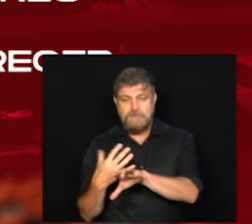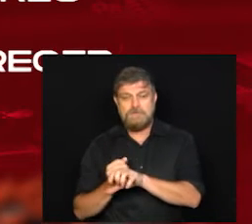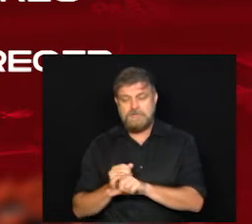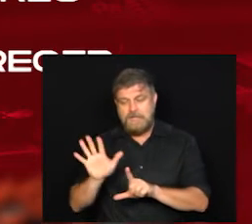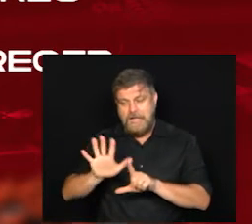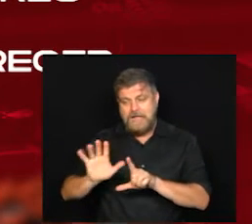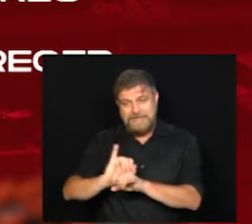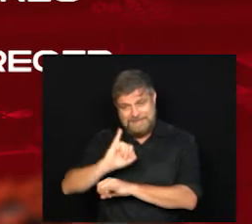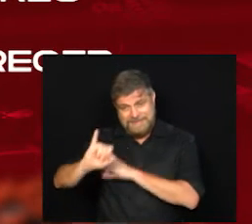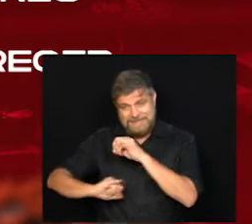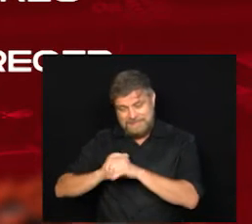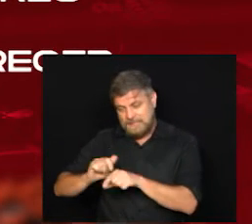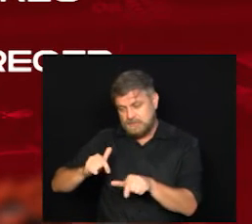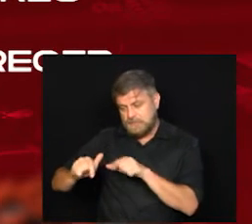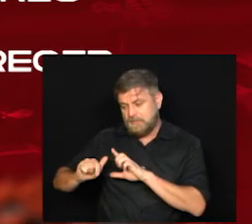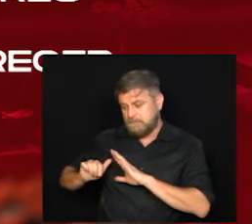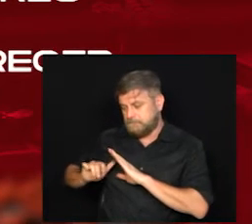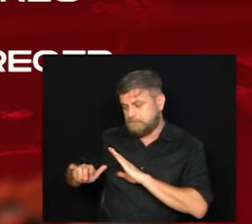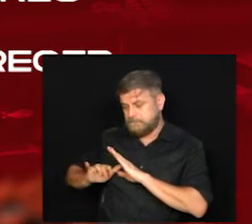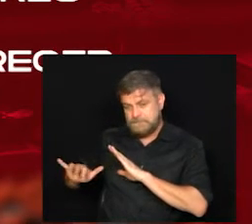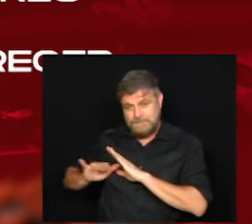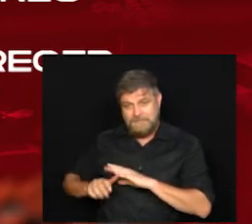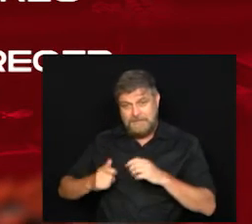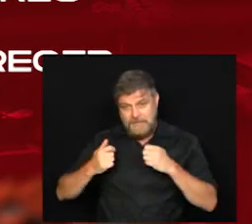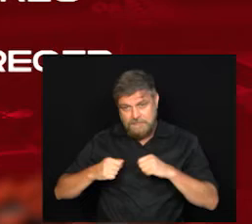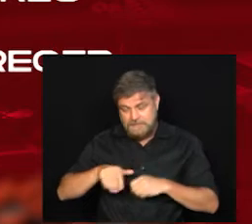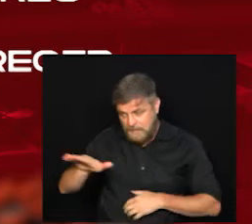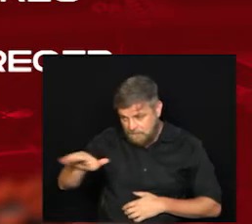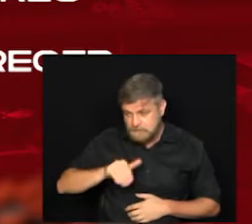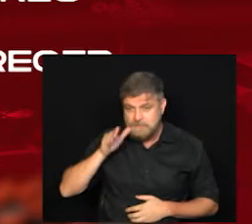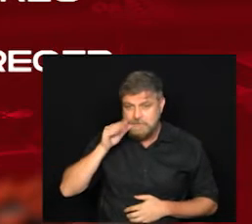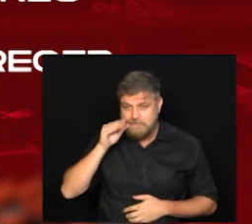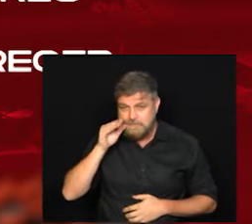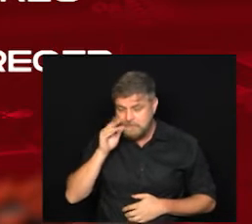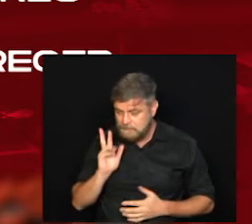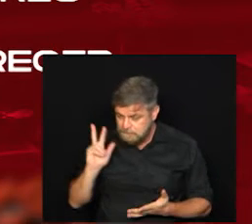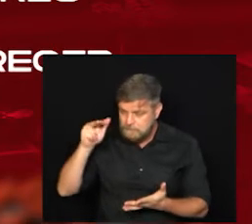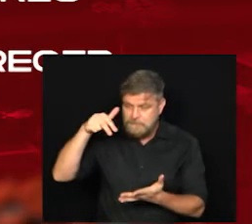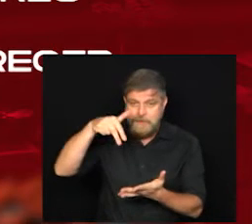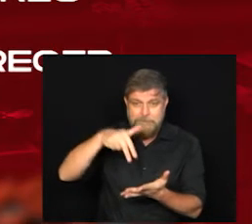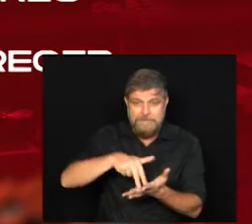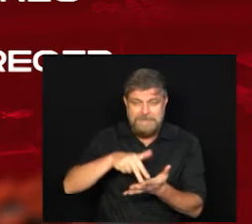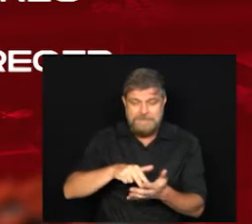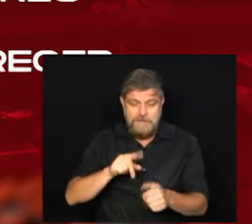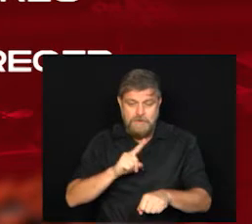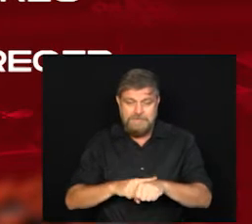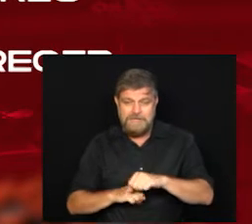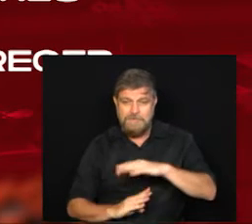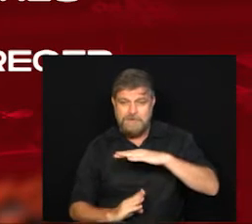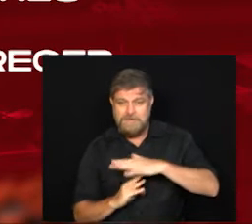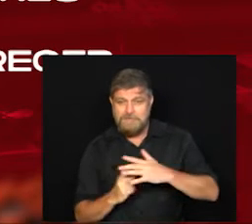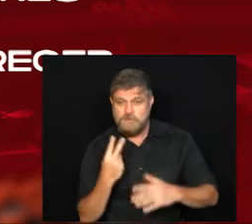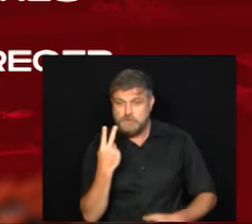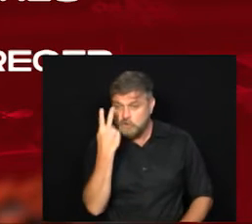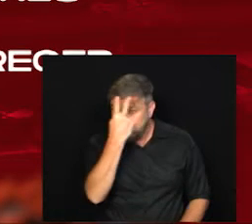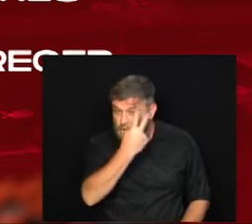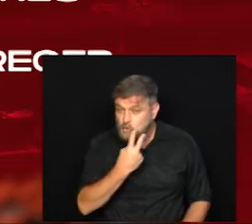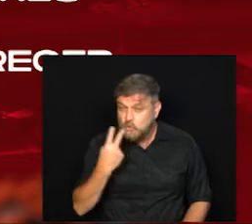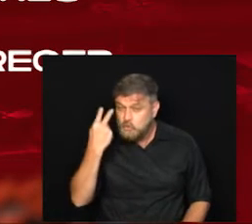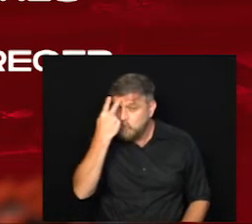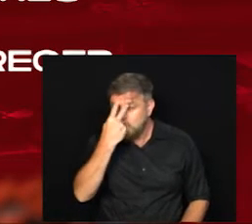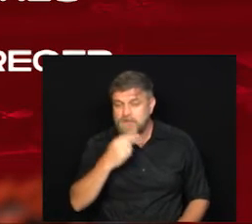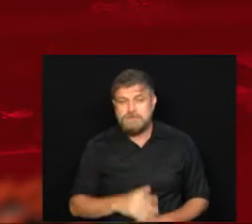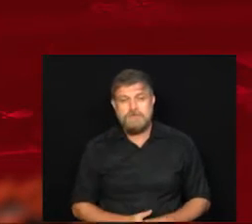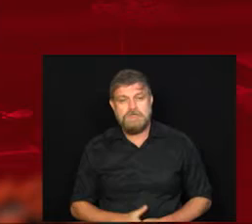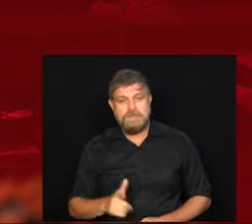seja necessário, esse servidor será acionado, devendo comparecer à Câmara em até 2 horas. Uma